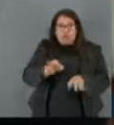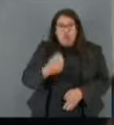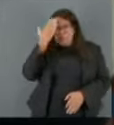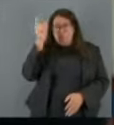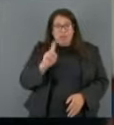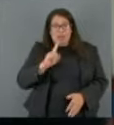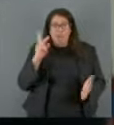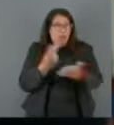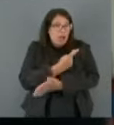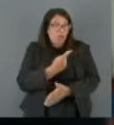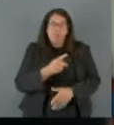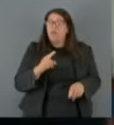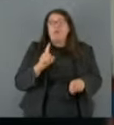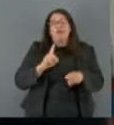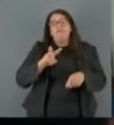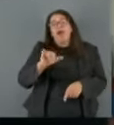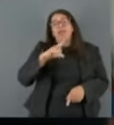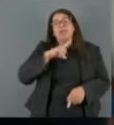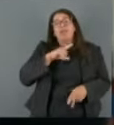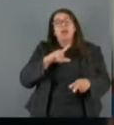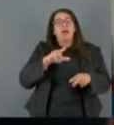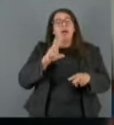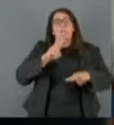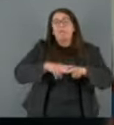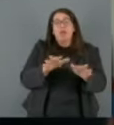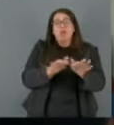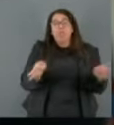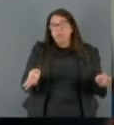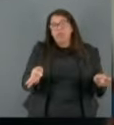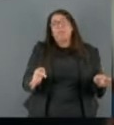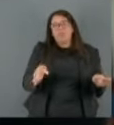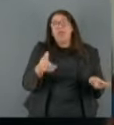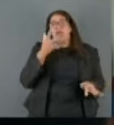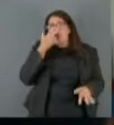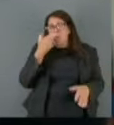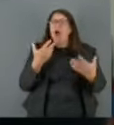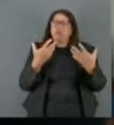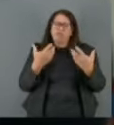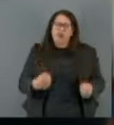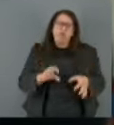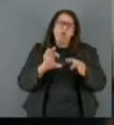ou eventualmente uma restrição de direitos. Mas vamos aperfeiçoar isso, senador. Nós estamos juntos. Eu acho que é